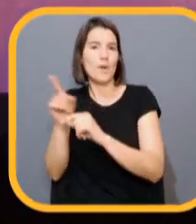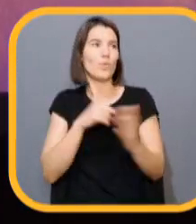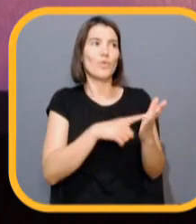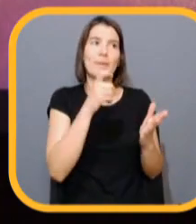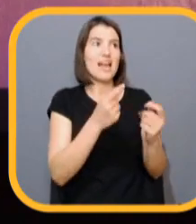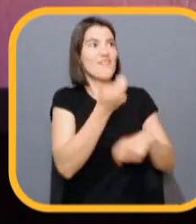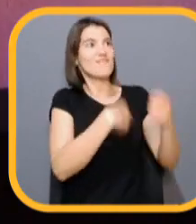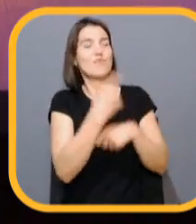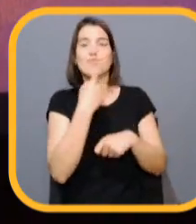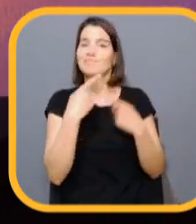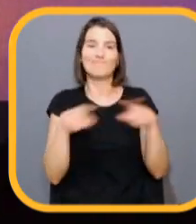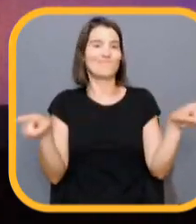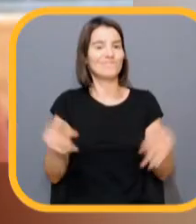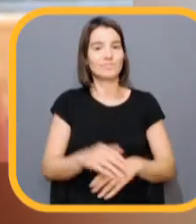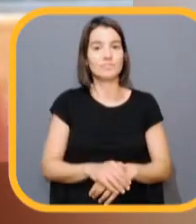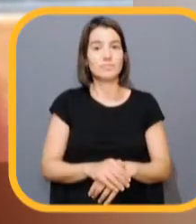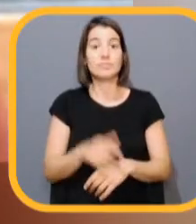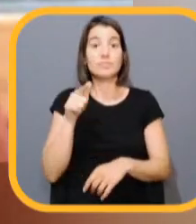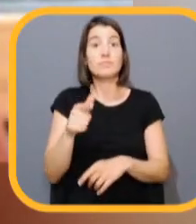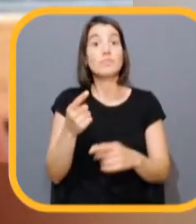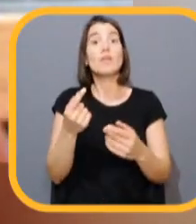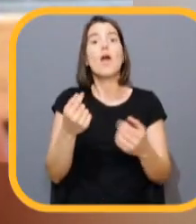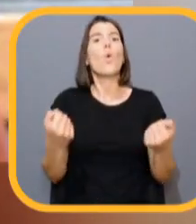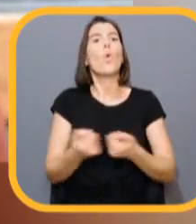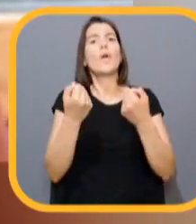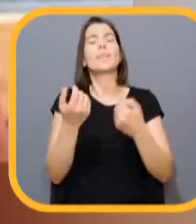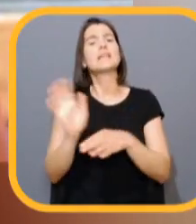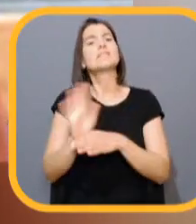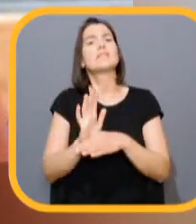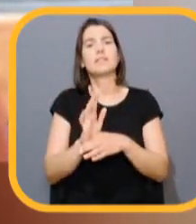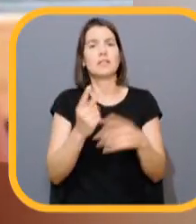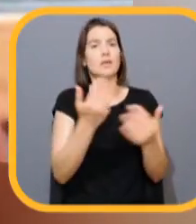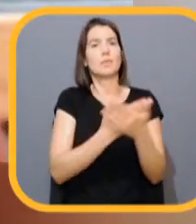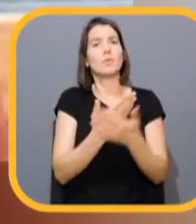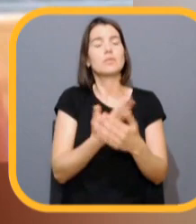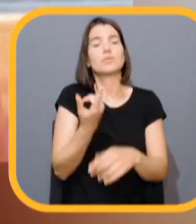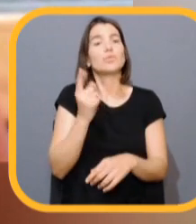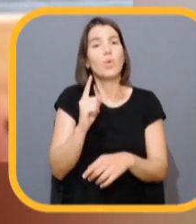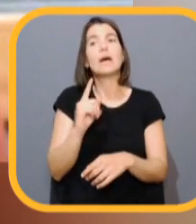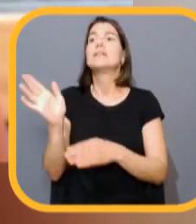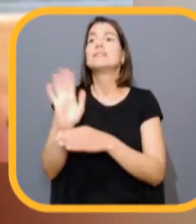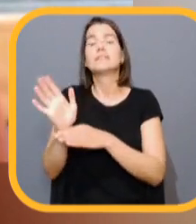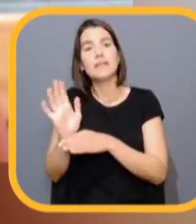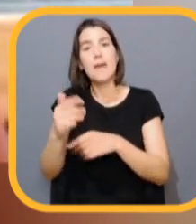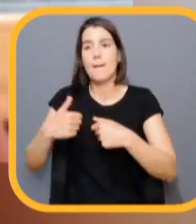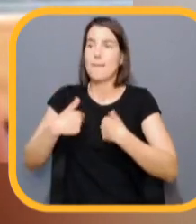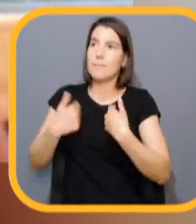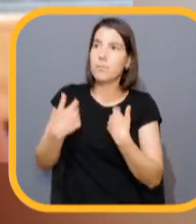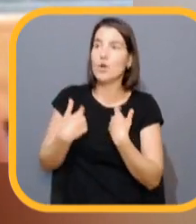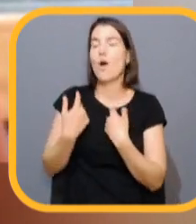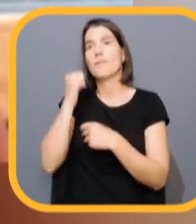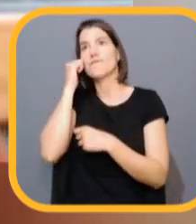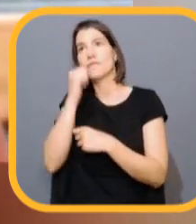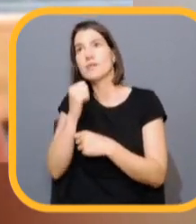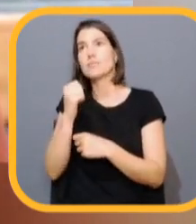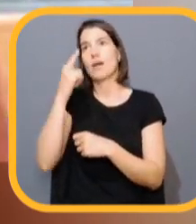comercial americano. O cinema de autor não é um opositor ao cinema comercial. Aliás, há muito cinema de autor que também é cinema